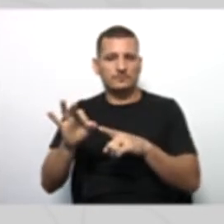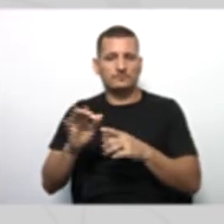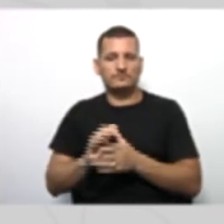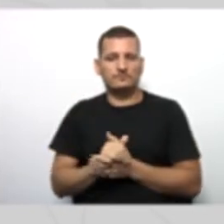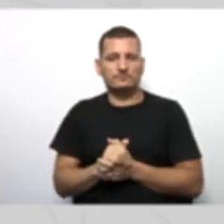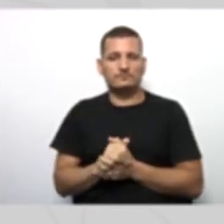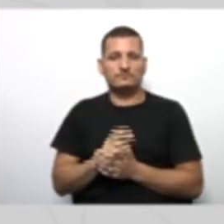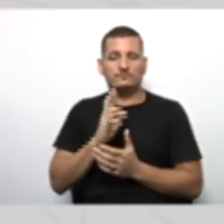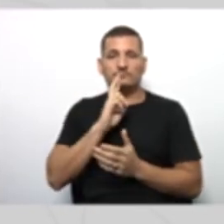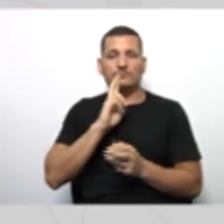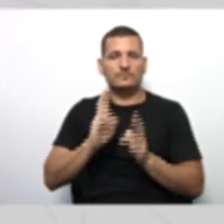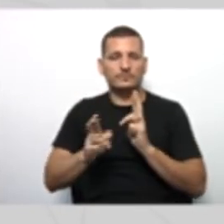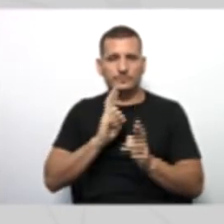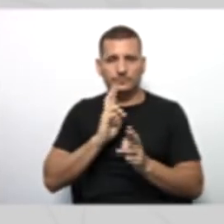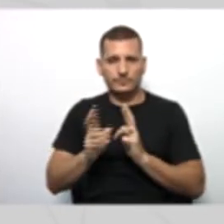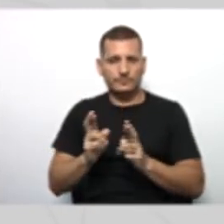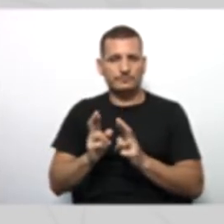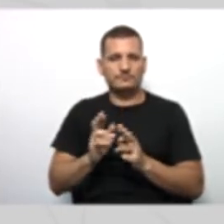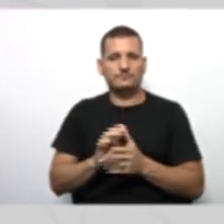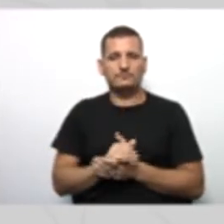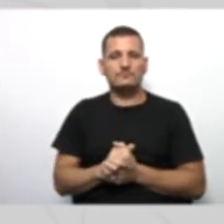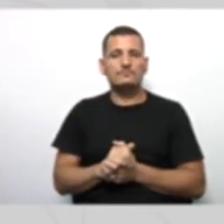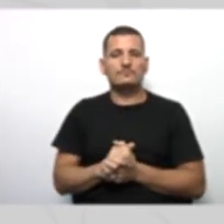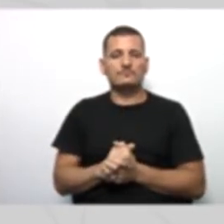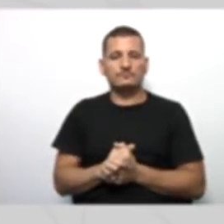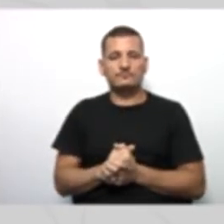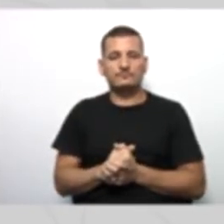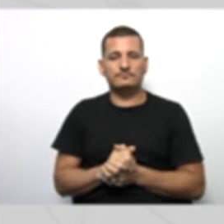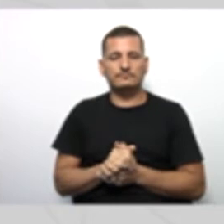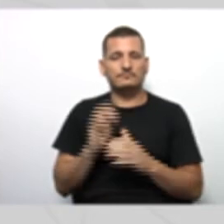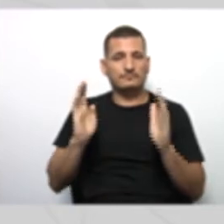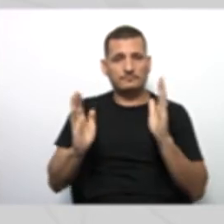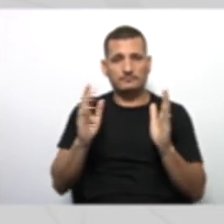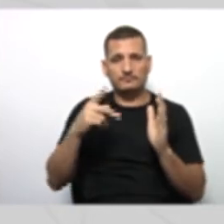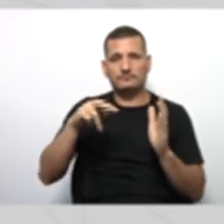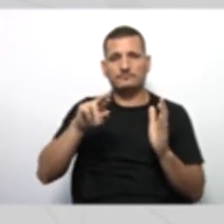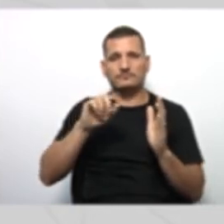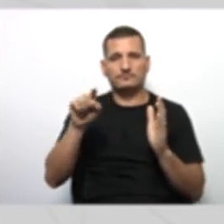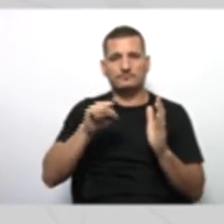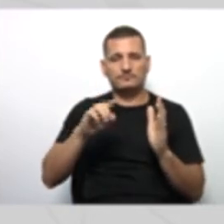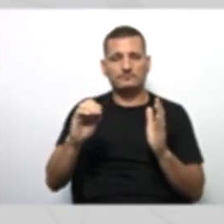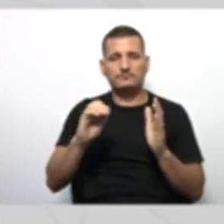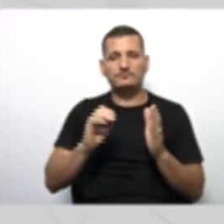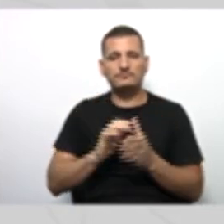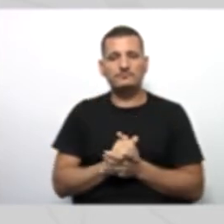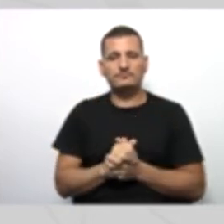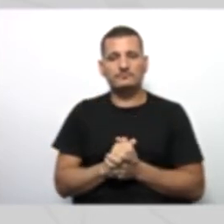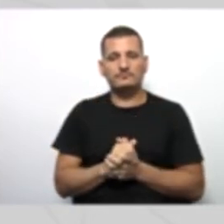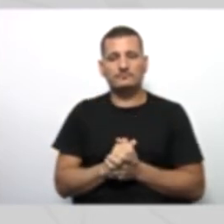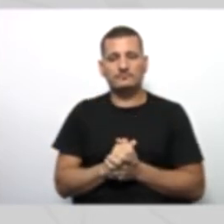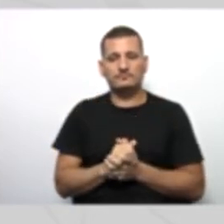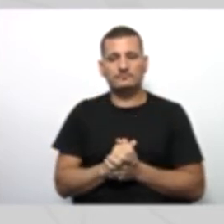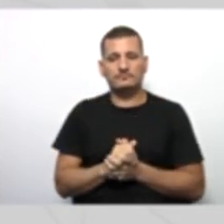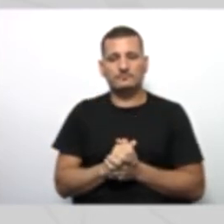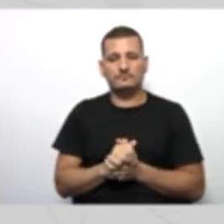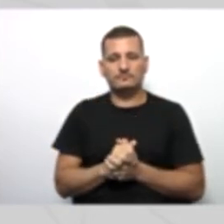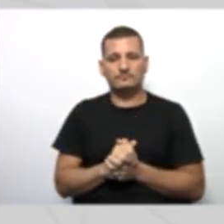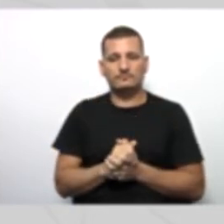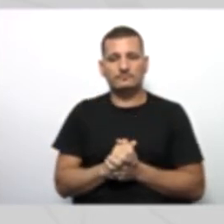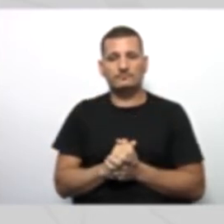o impacto desse risco, a causa que esse risco pode ter dentro do meu projeto, a